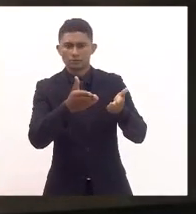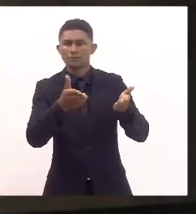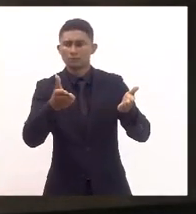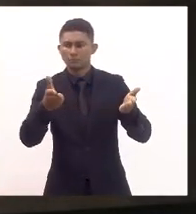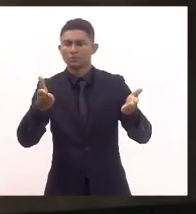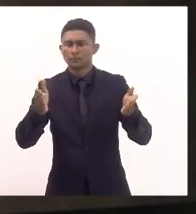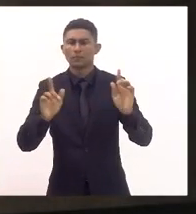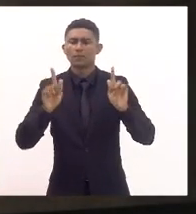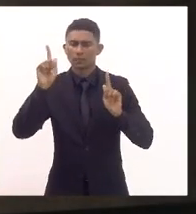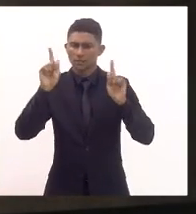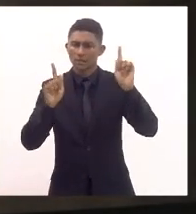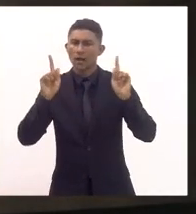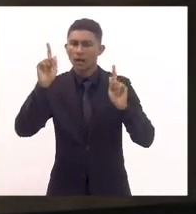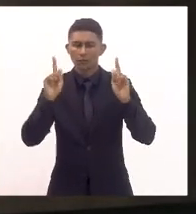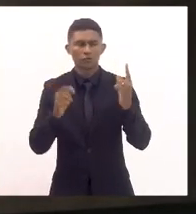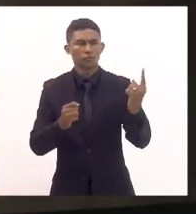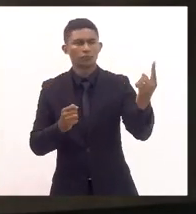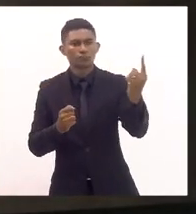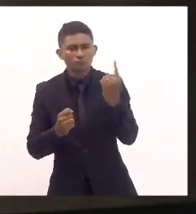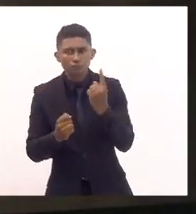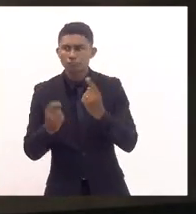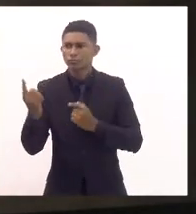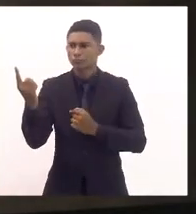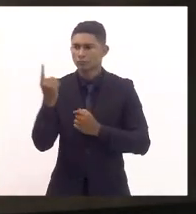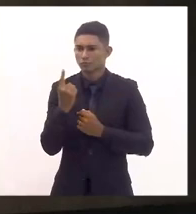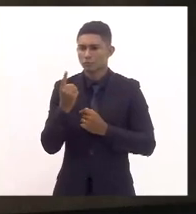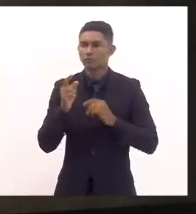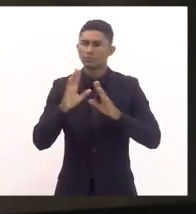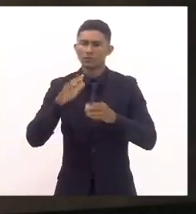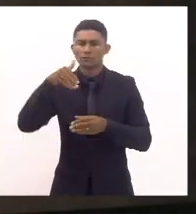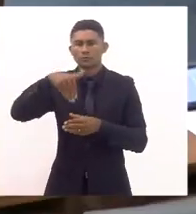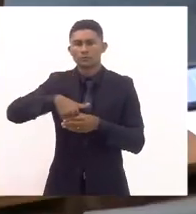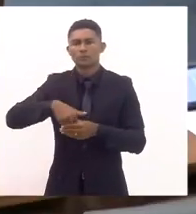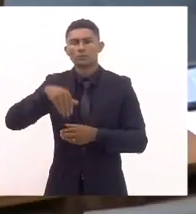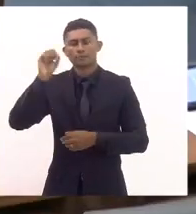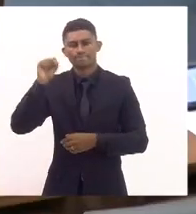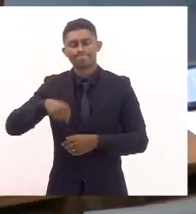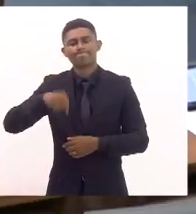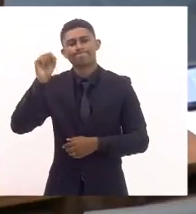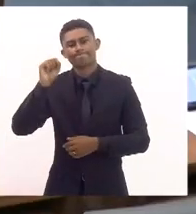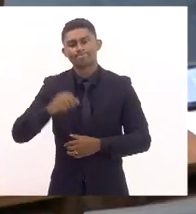determinada os candidatos para conversar mas meu voto é assim